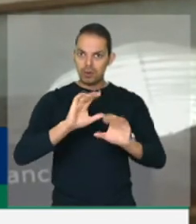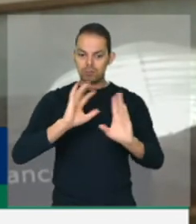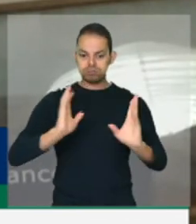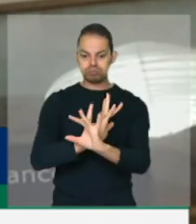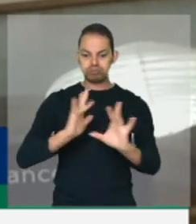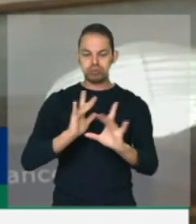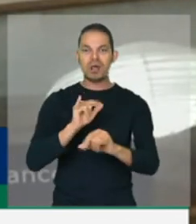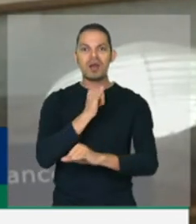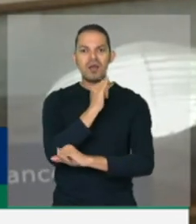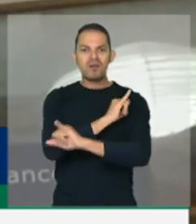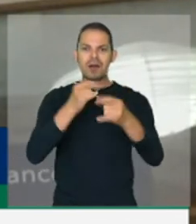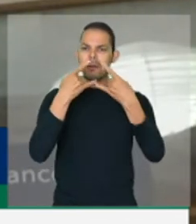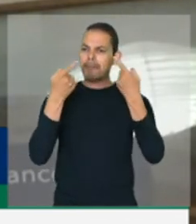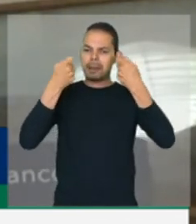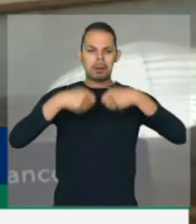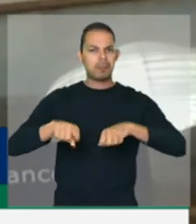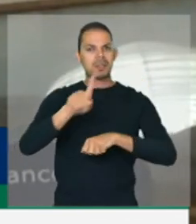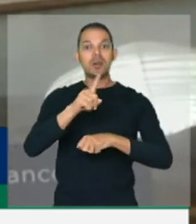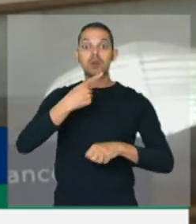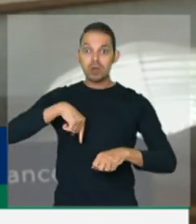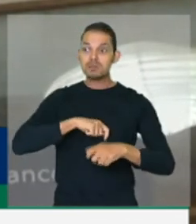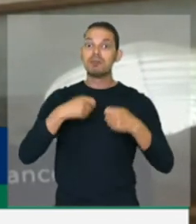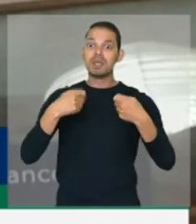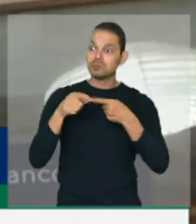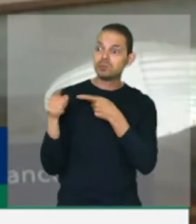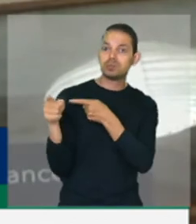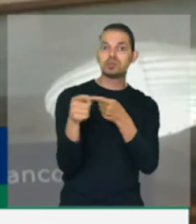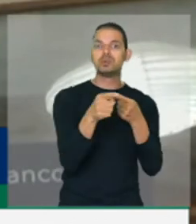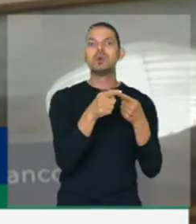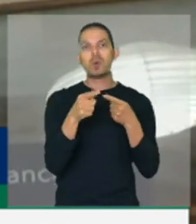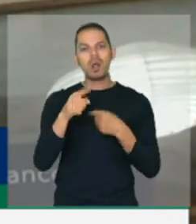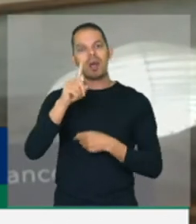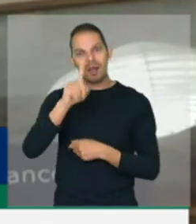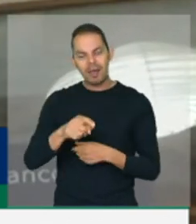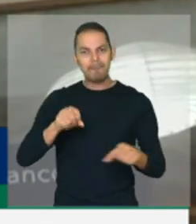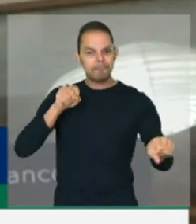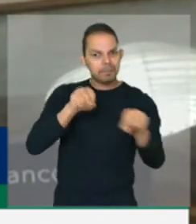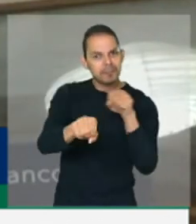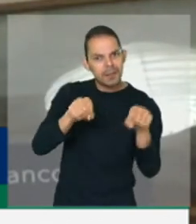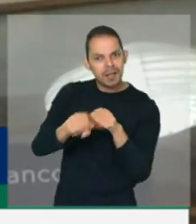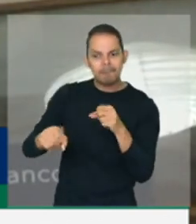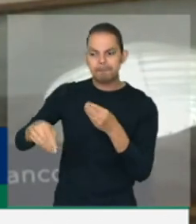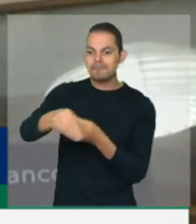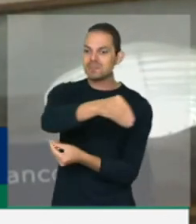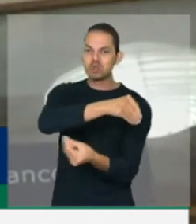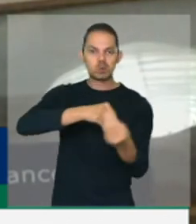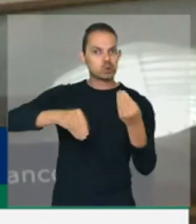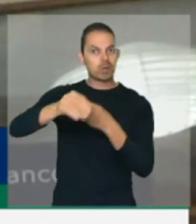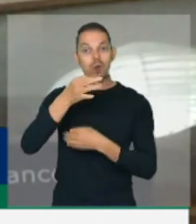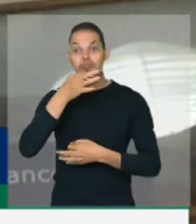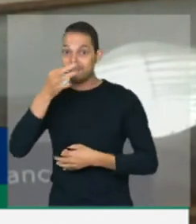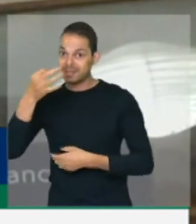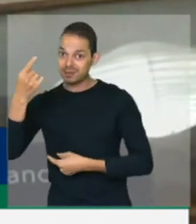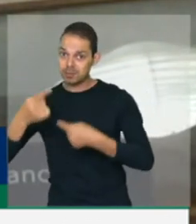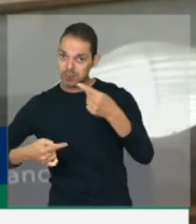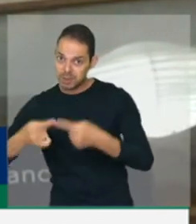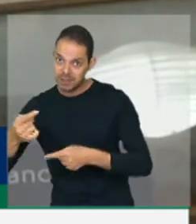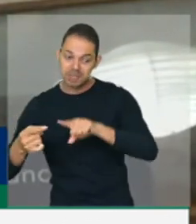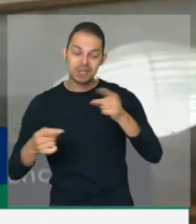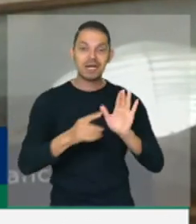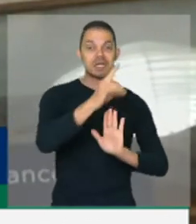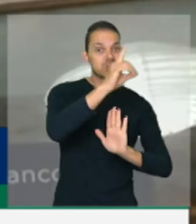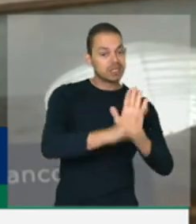usar máscara, é o que nós podemos e devemos fazer. E isso sim é prática de genocídio. Não vamos misturar opinião política e